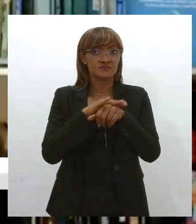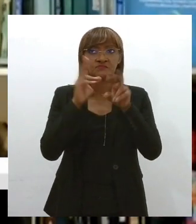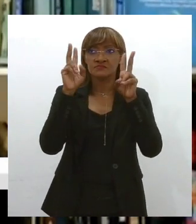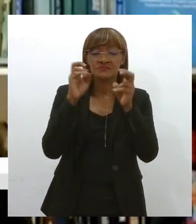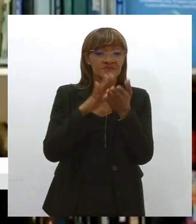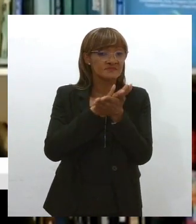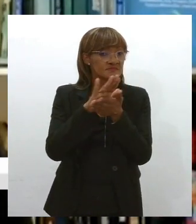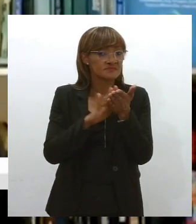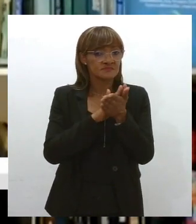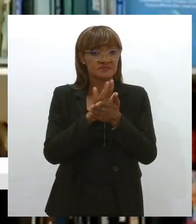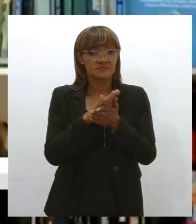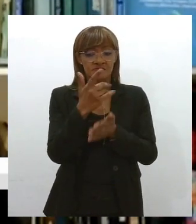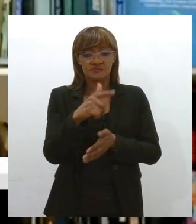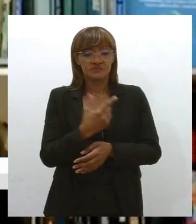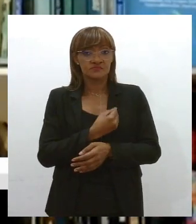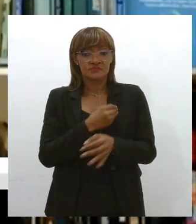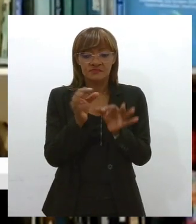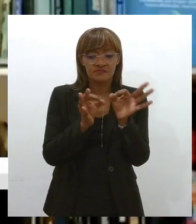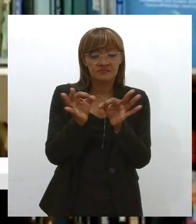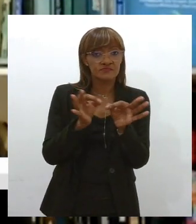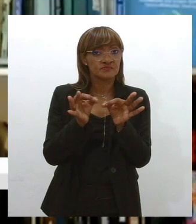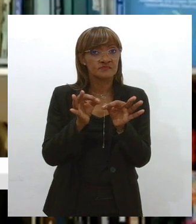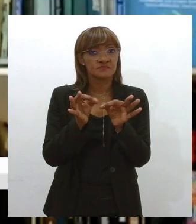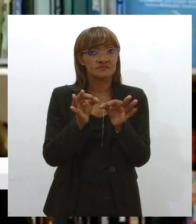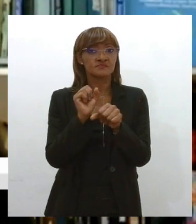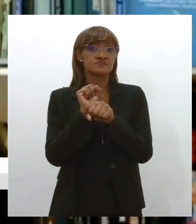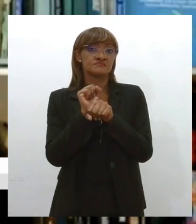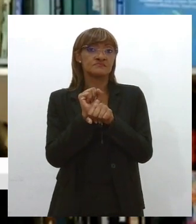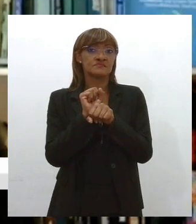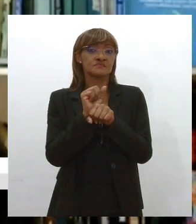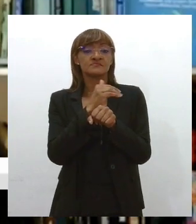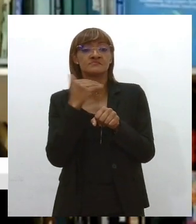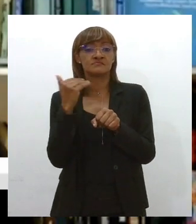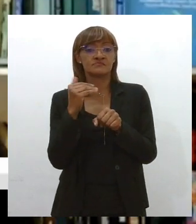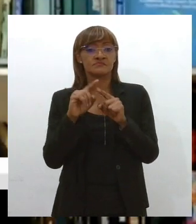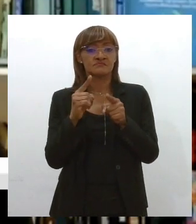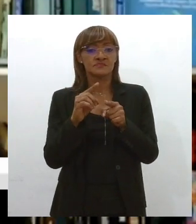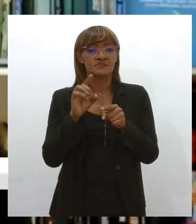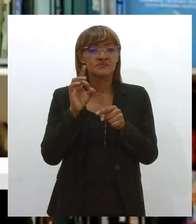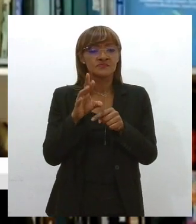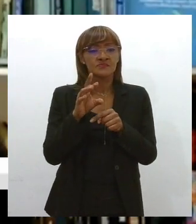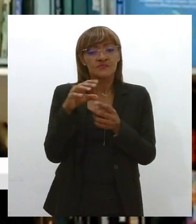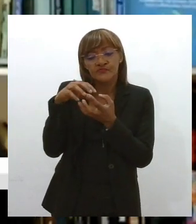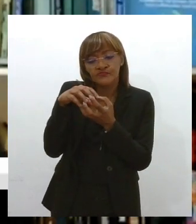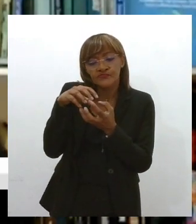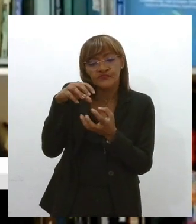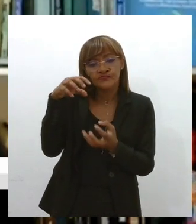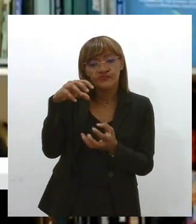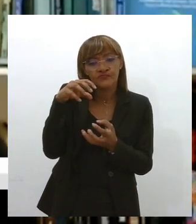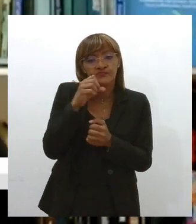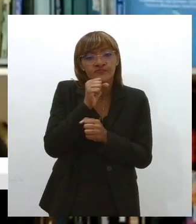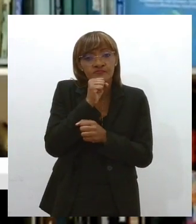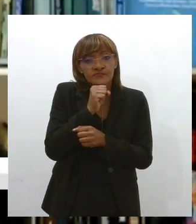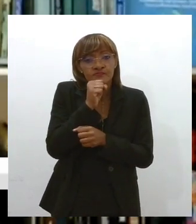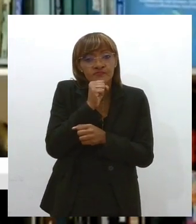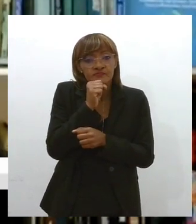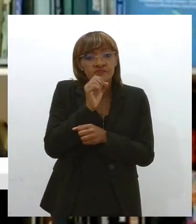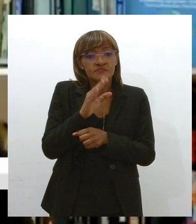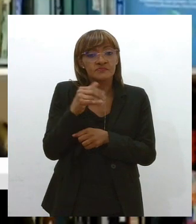prepara, como se só fosse acontecer quando a gente estivesse bem velhinho, já com seus 80,